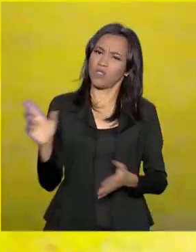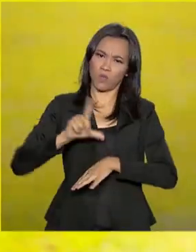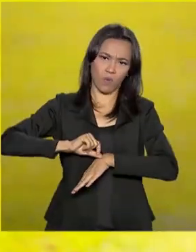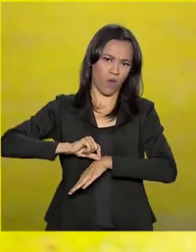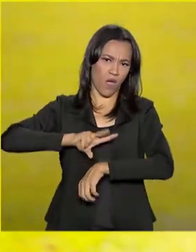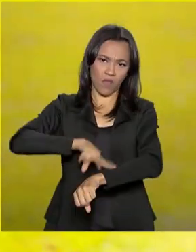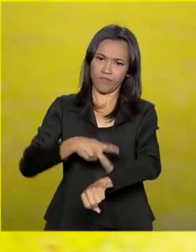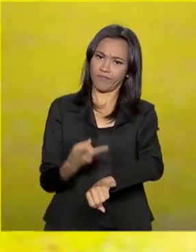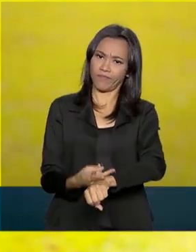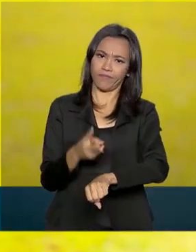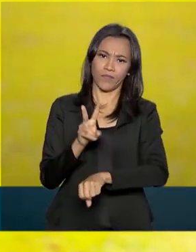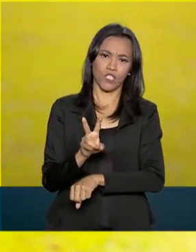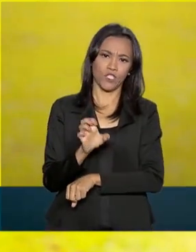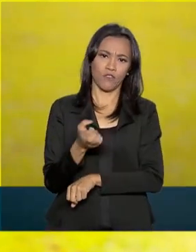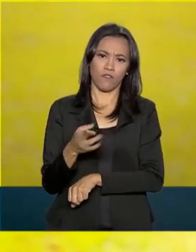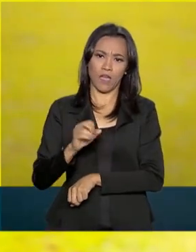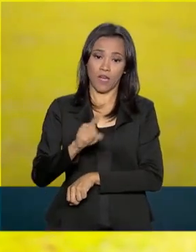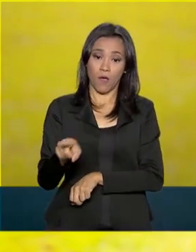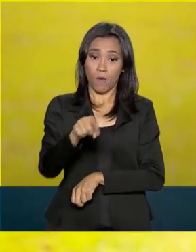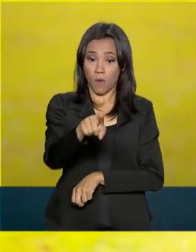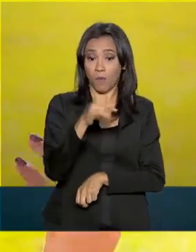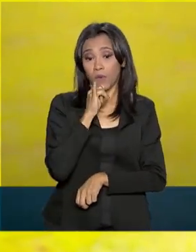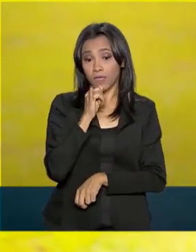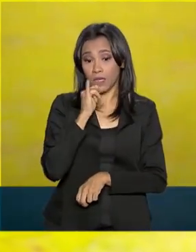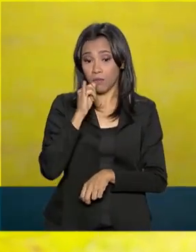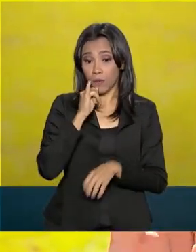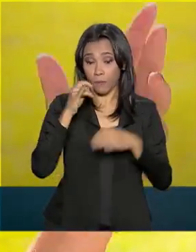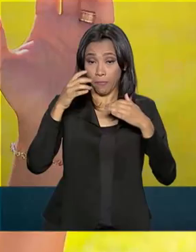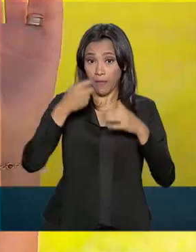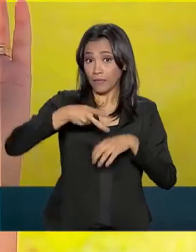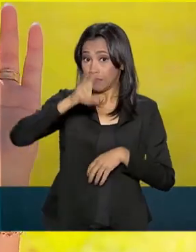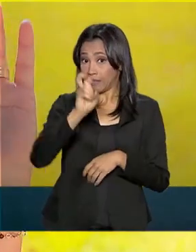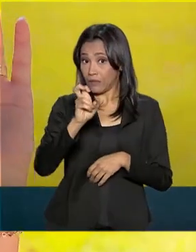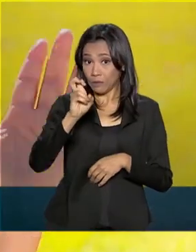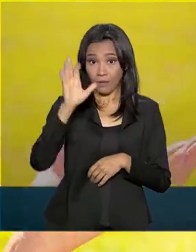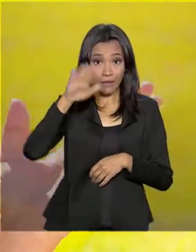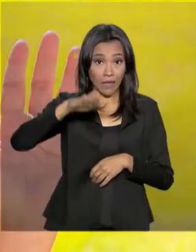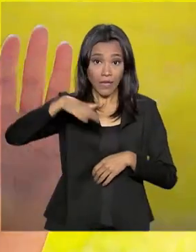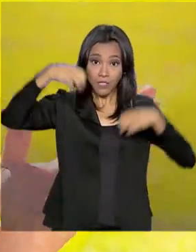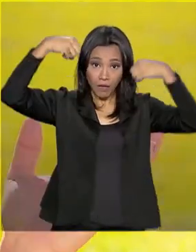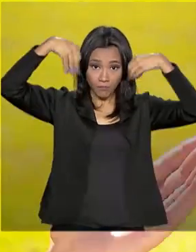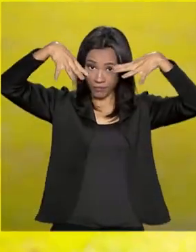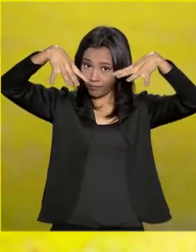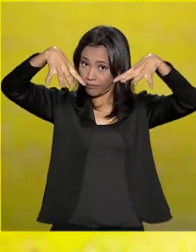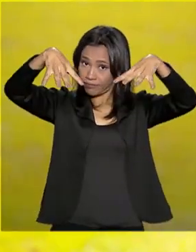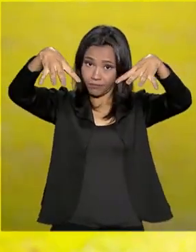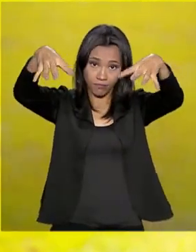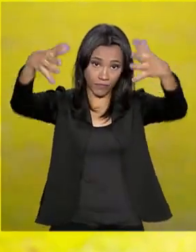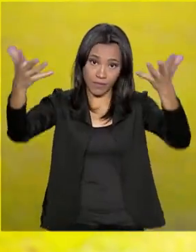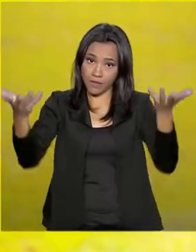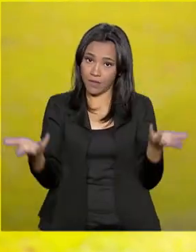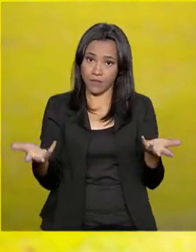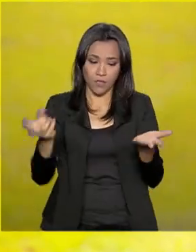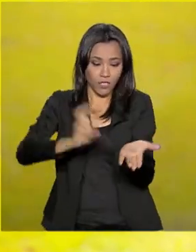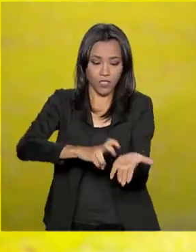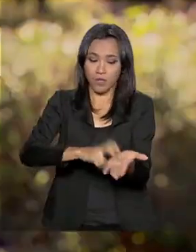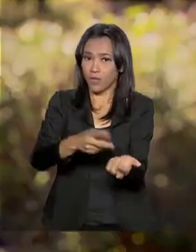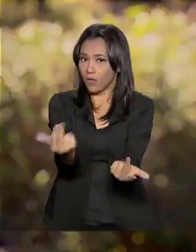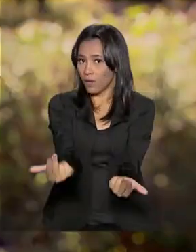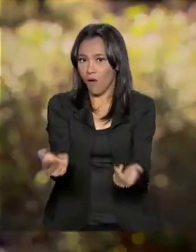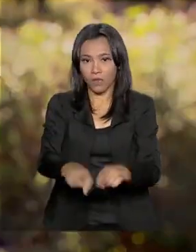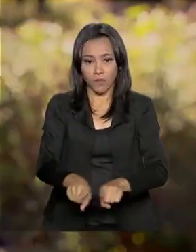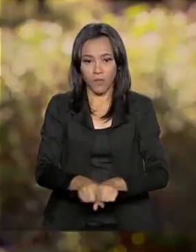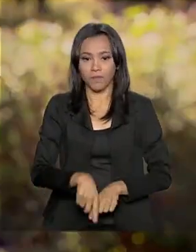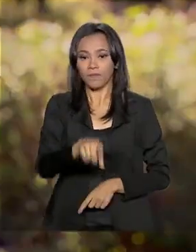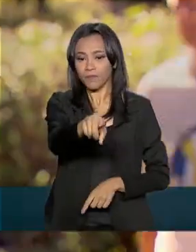paulo - onde eu moro a energia cinco horas da tarde do pará cesupa das públicas e de manhã a mesma coisa